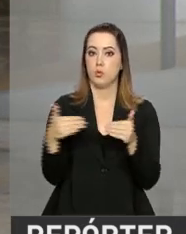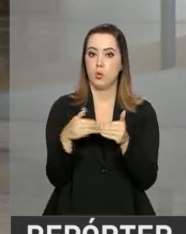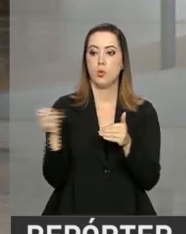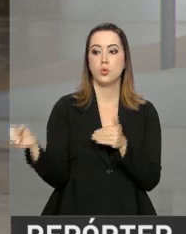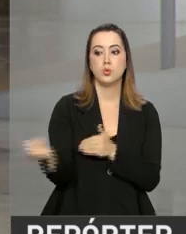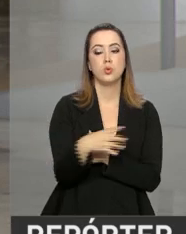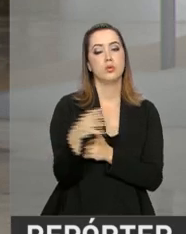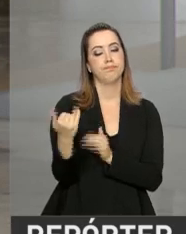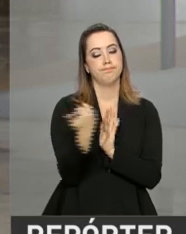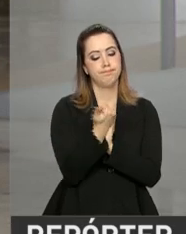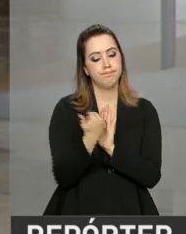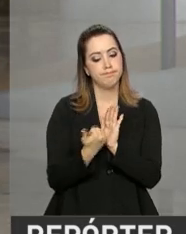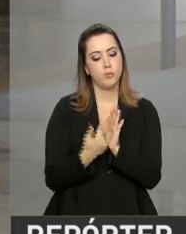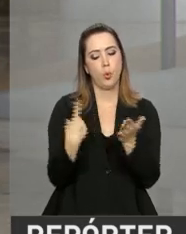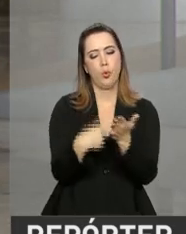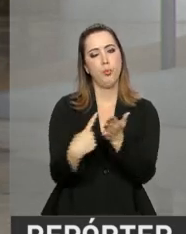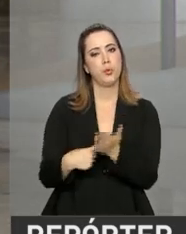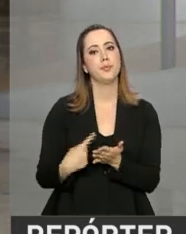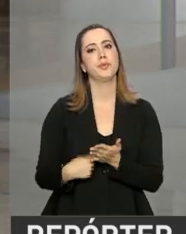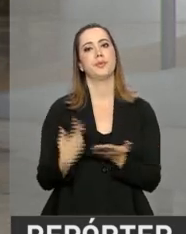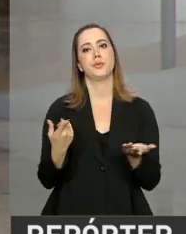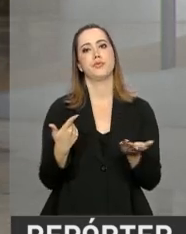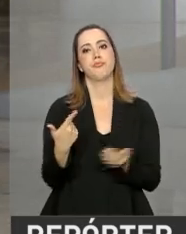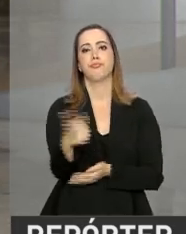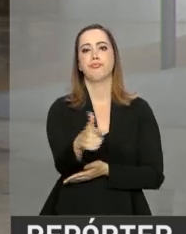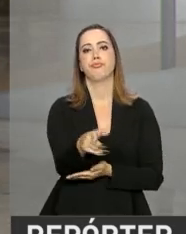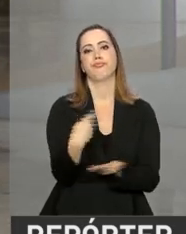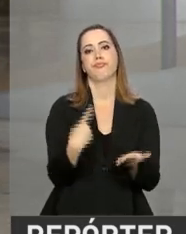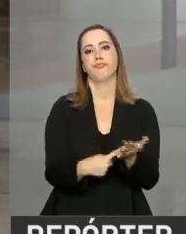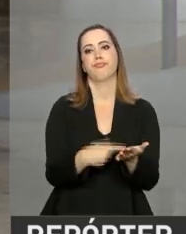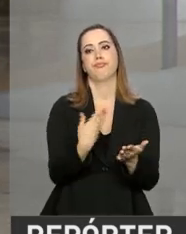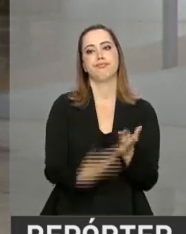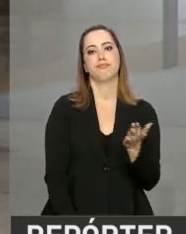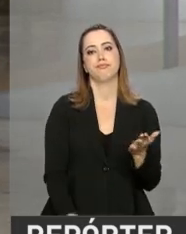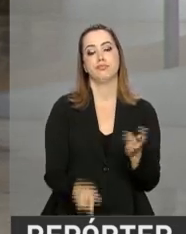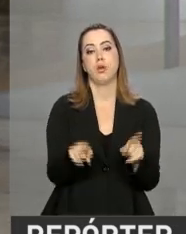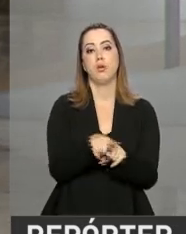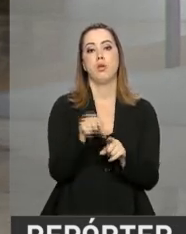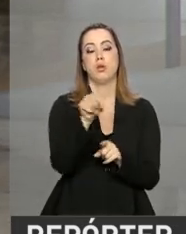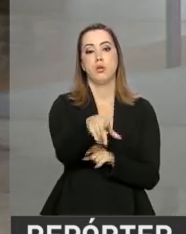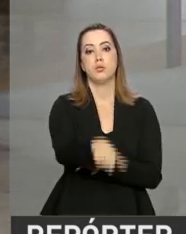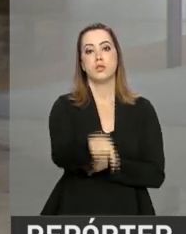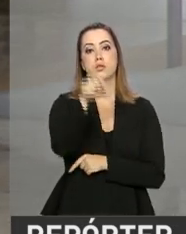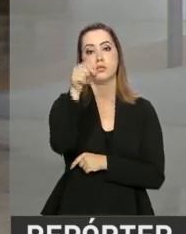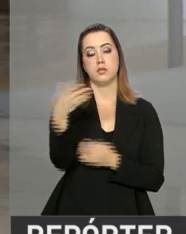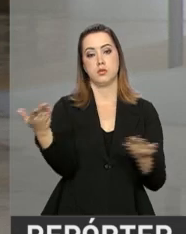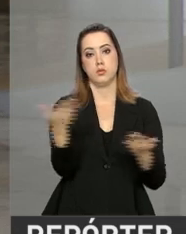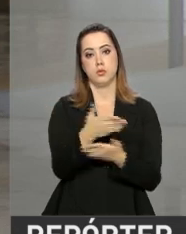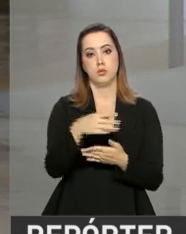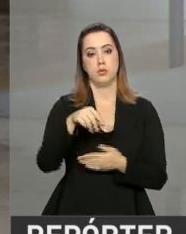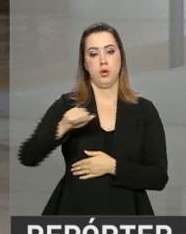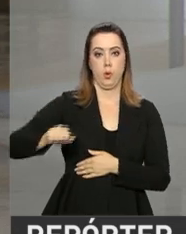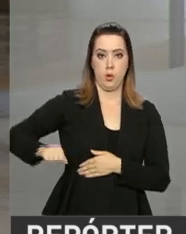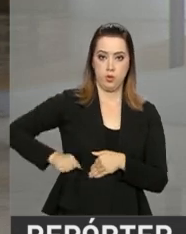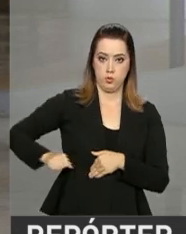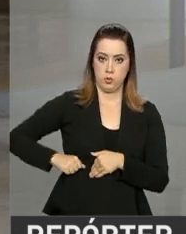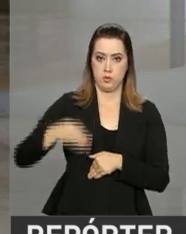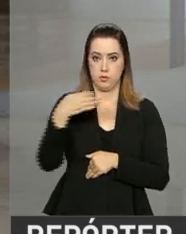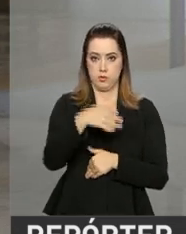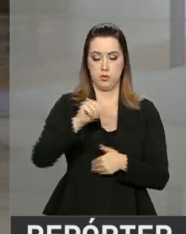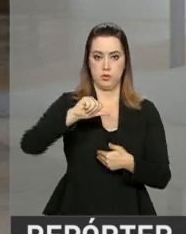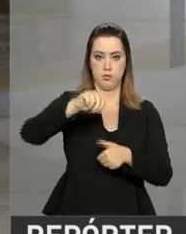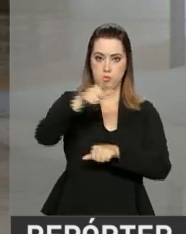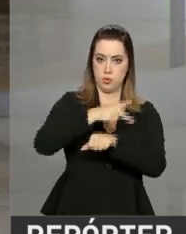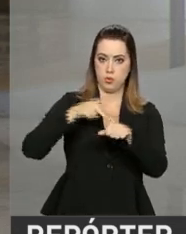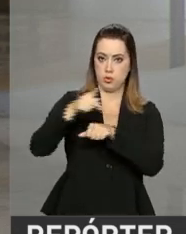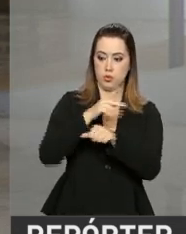normas e acordos vigentes no Mercosul, o que não aconteceu. Por isso, a decisão dos ministros de Relações Exteriores dos países que fundaram o